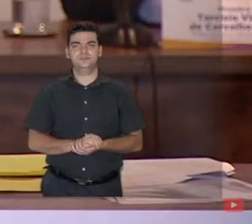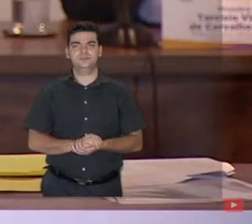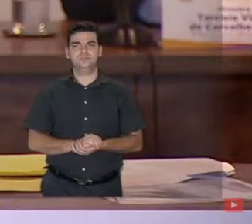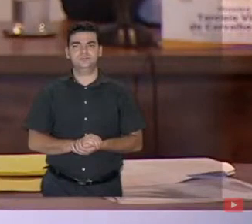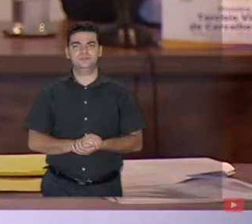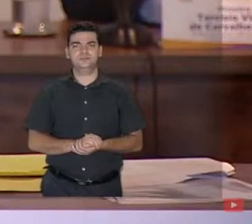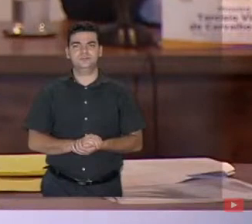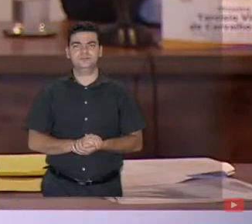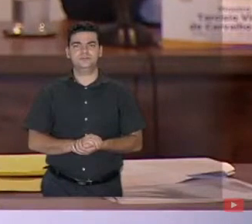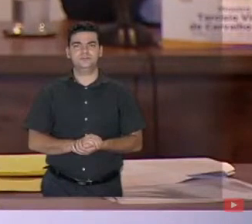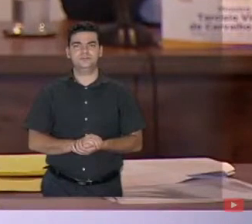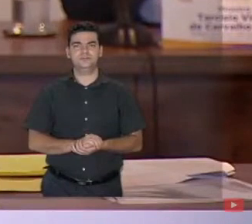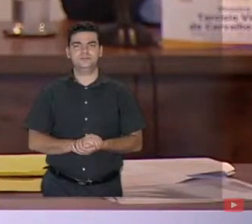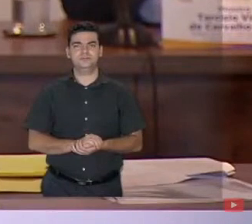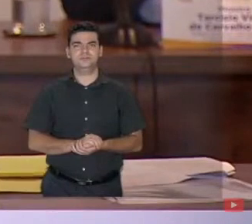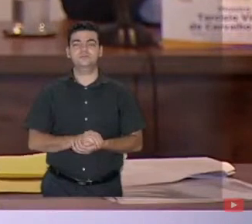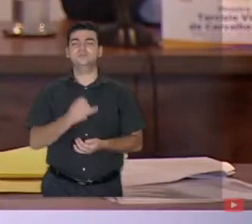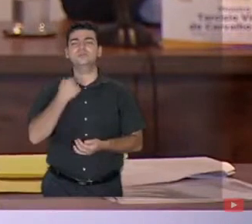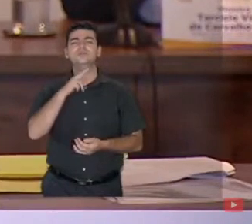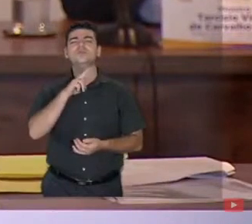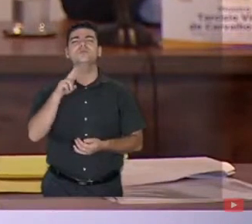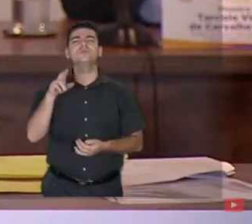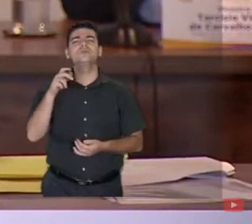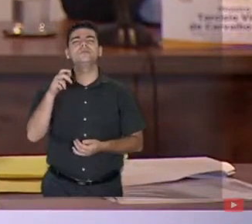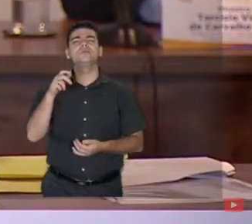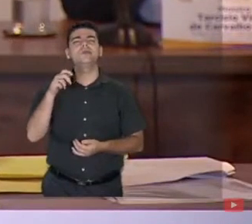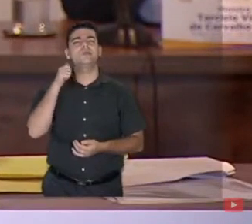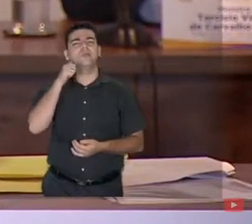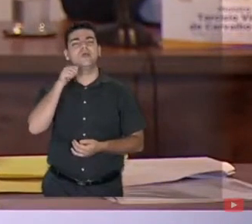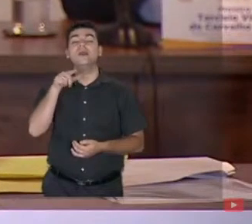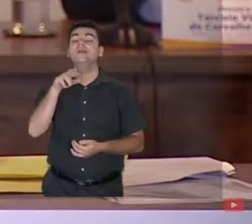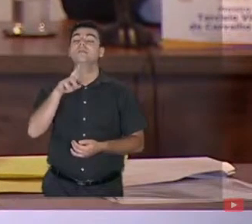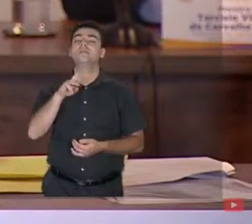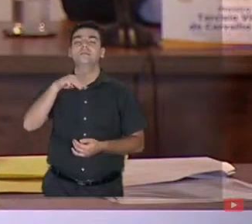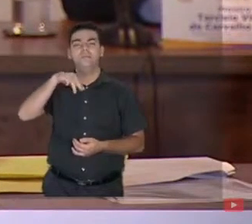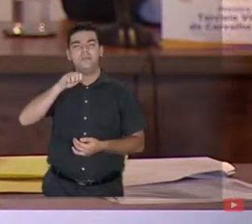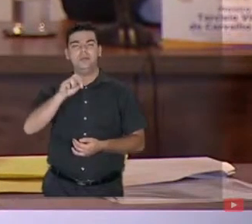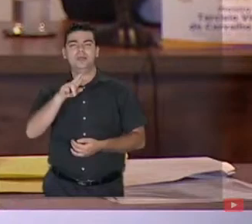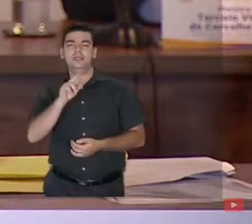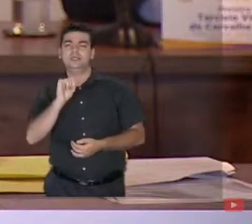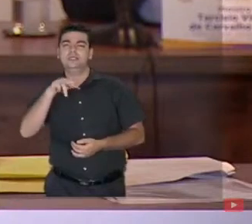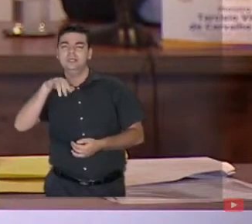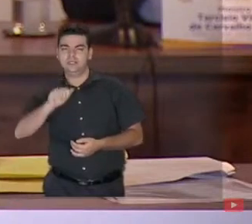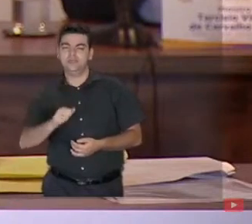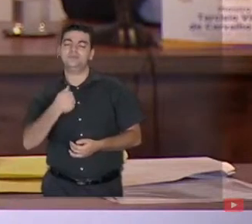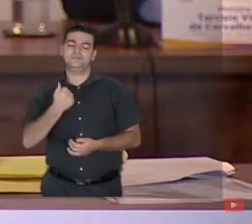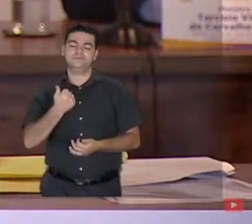Oi, presidente. Já foi falado aqui. Eu não ouvi o nome da repórter, por gentileza. Mariana Londres, portal R7.